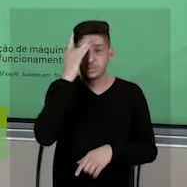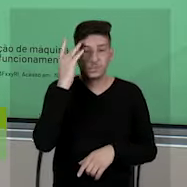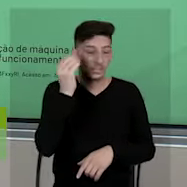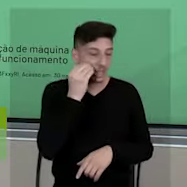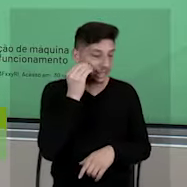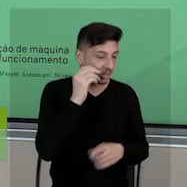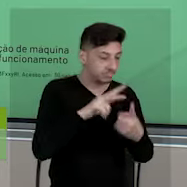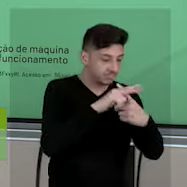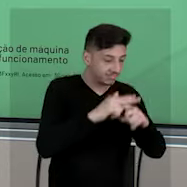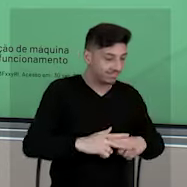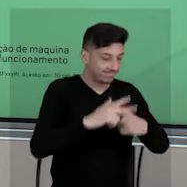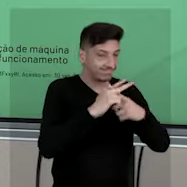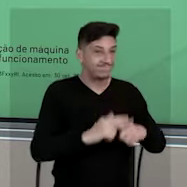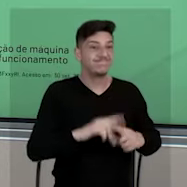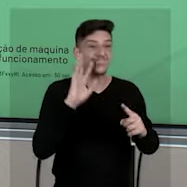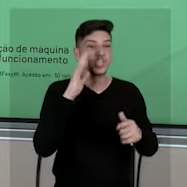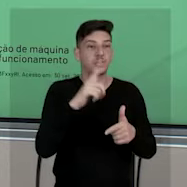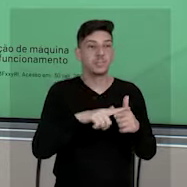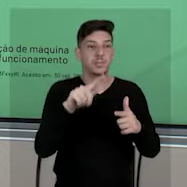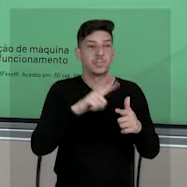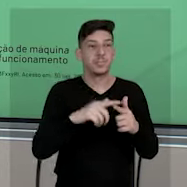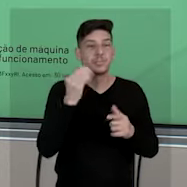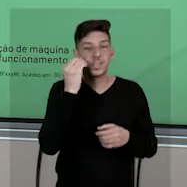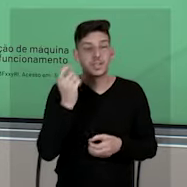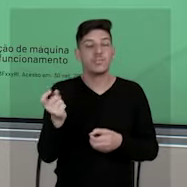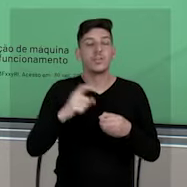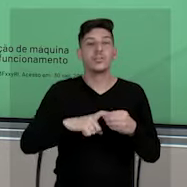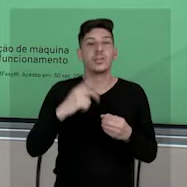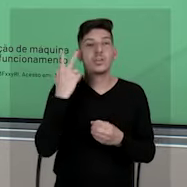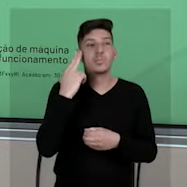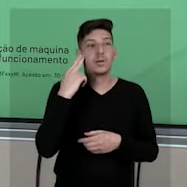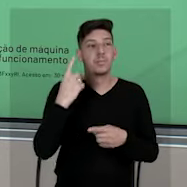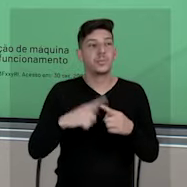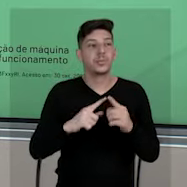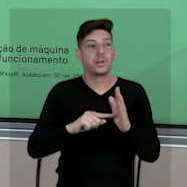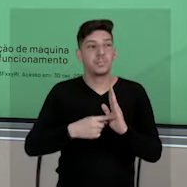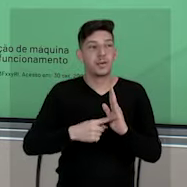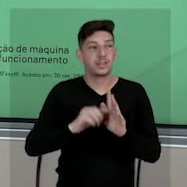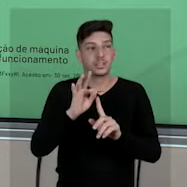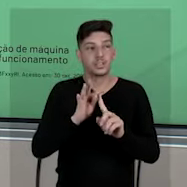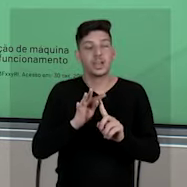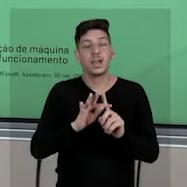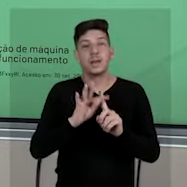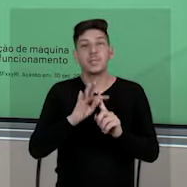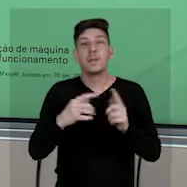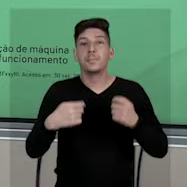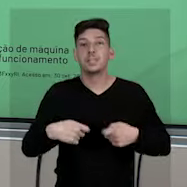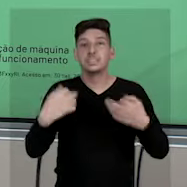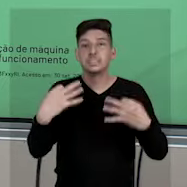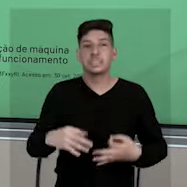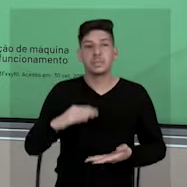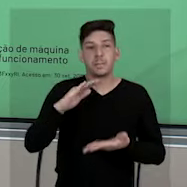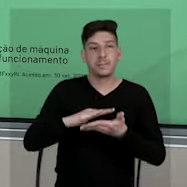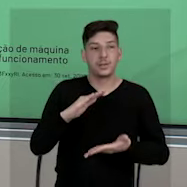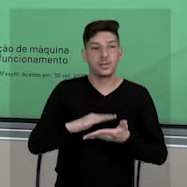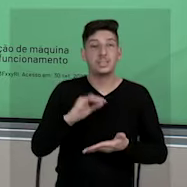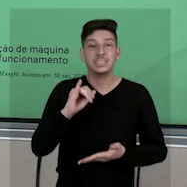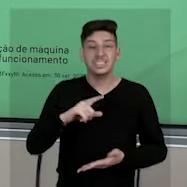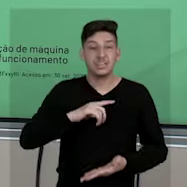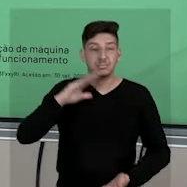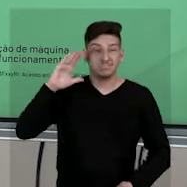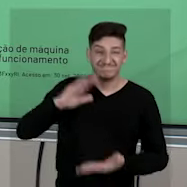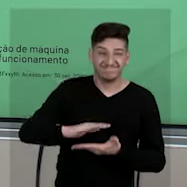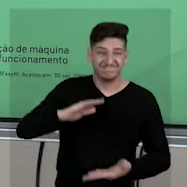aquele funcionamento voltar ao normal. Por quê? Porque a máquina térmica ela tem que ter um controle adequado de pressão. Se a pressão for muito alta dentro